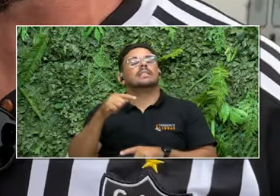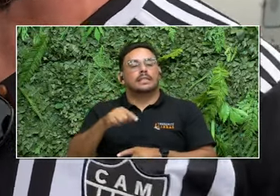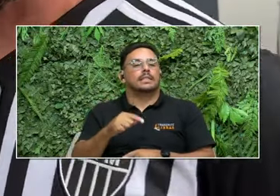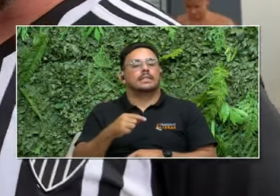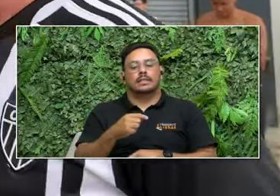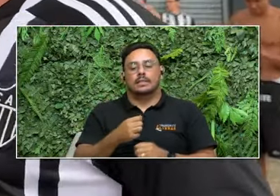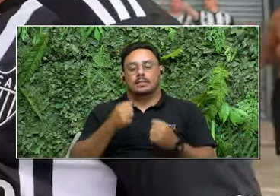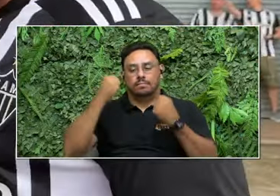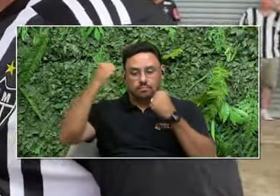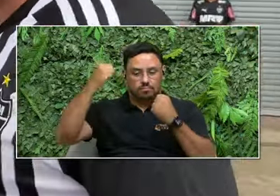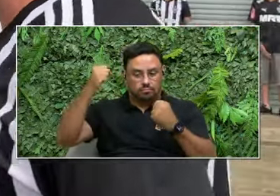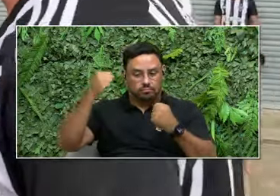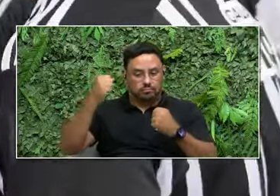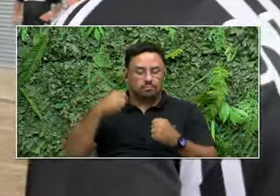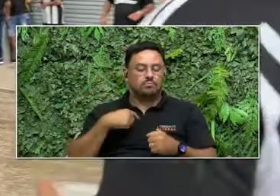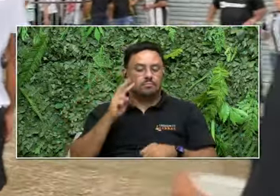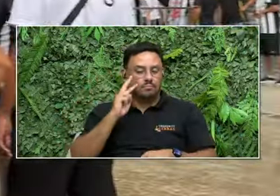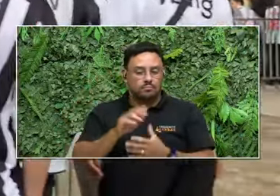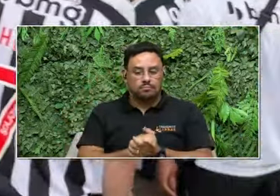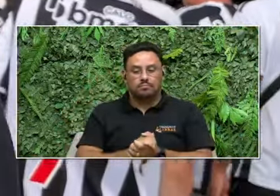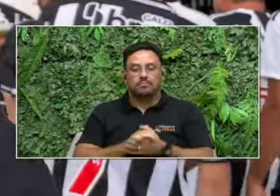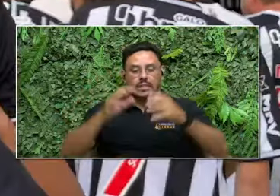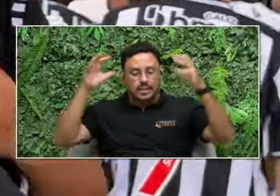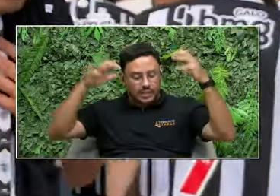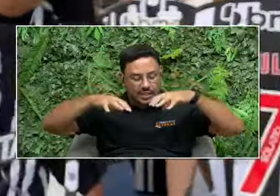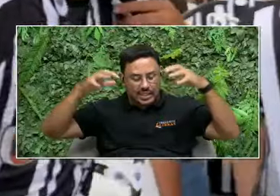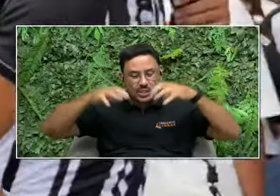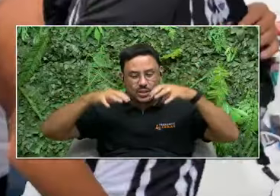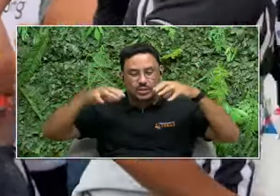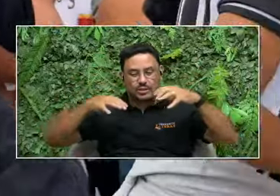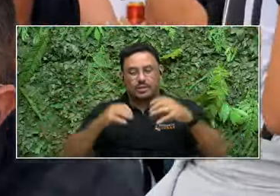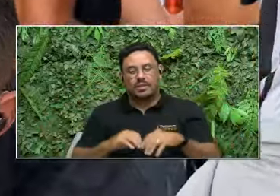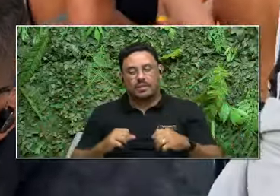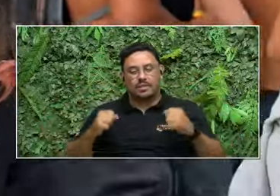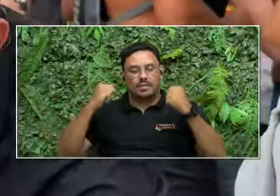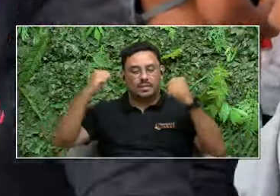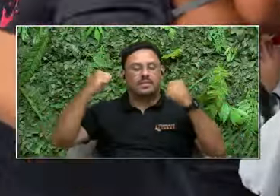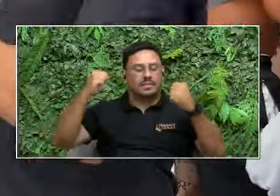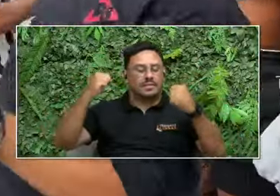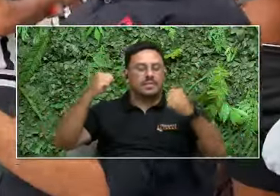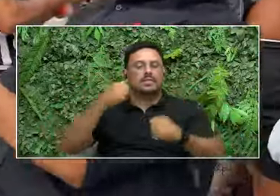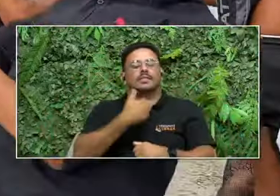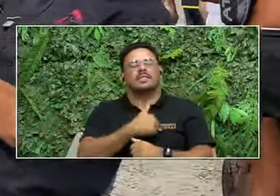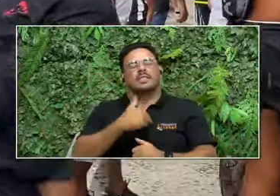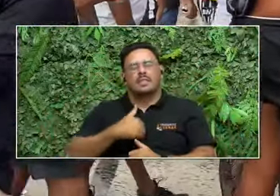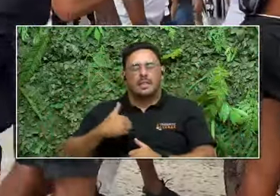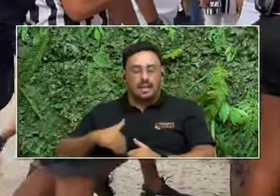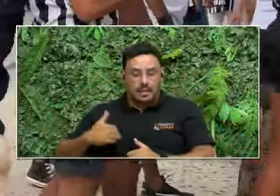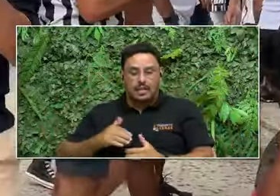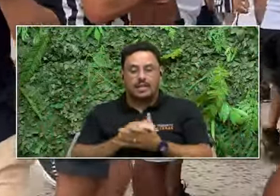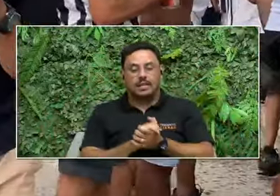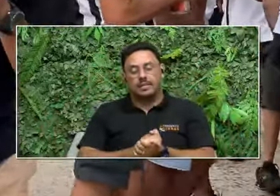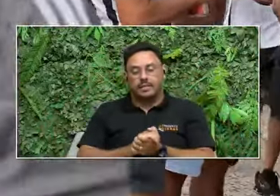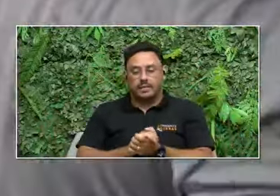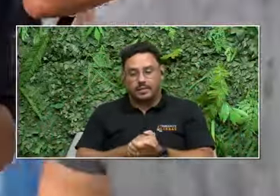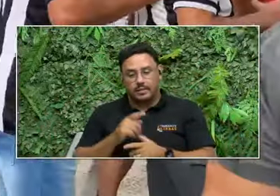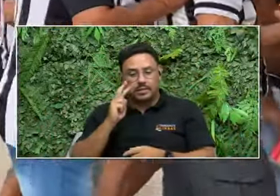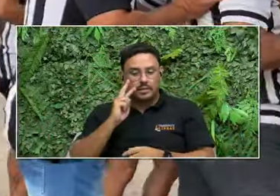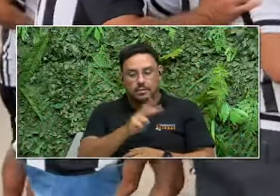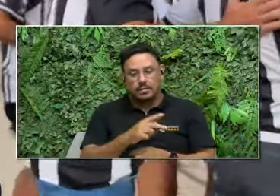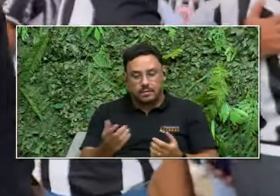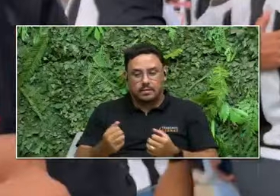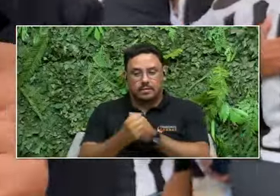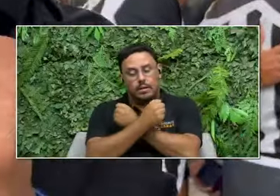aqui é a torcida ah aí eu quero ver e a chuva tá apertando vamos embora olha só